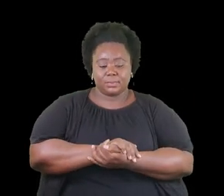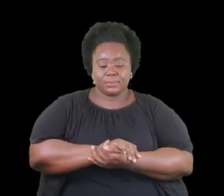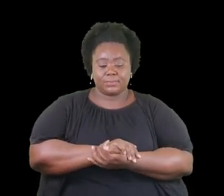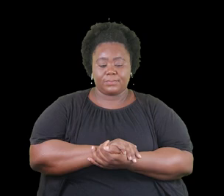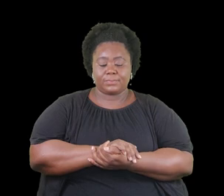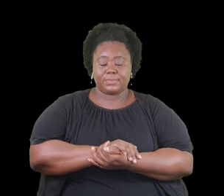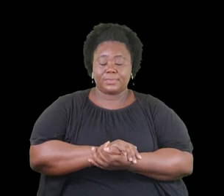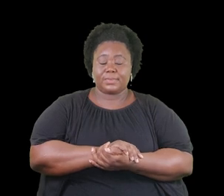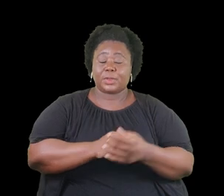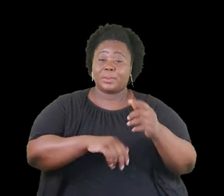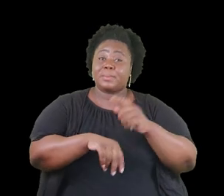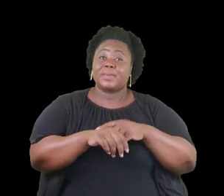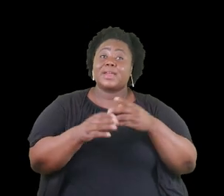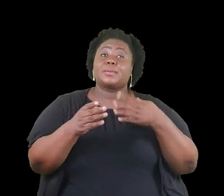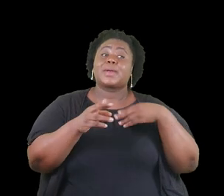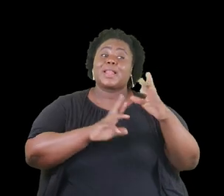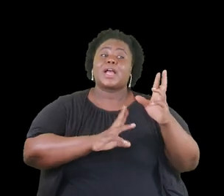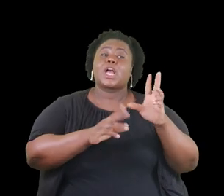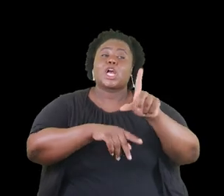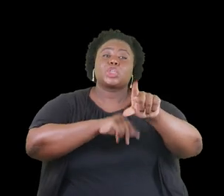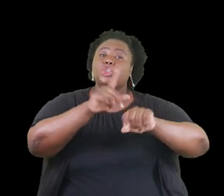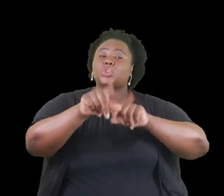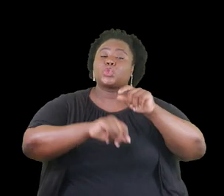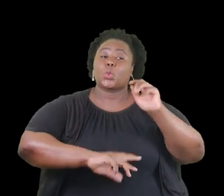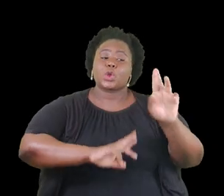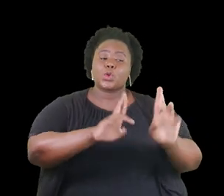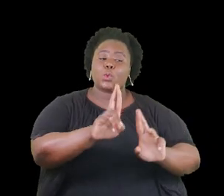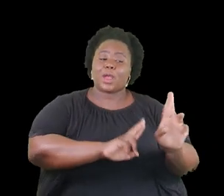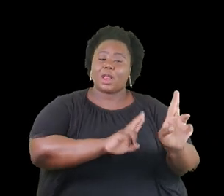Pela tua orientação afetiva.